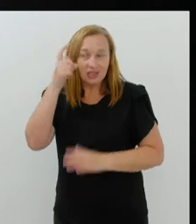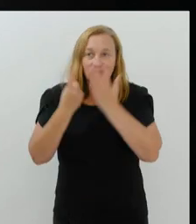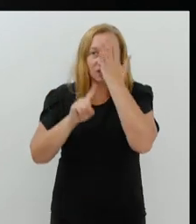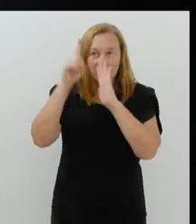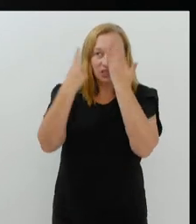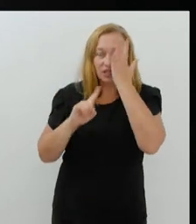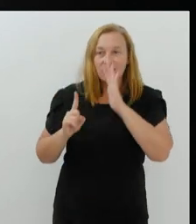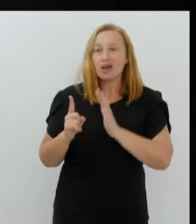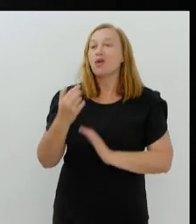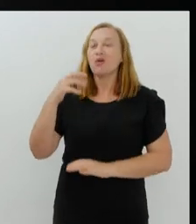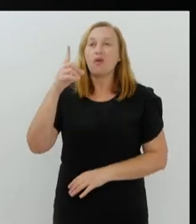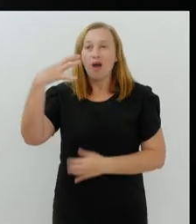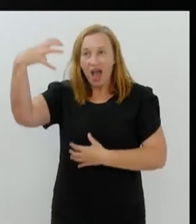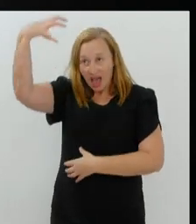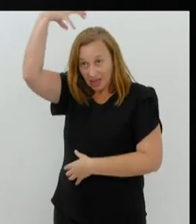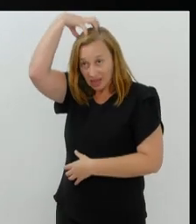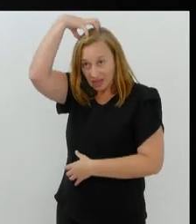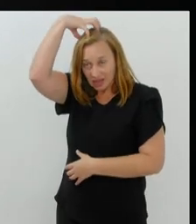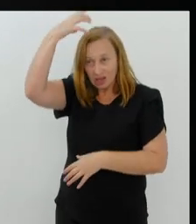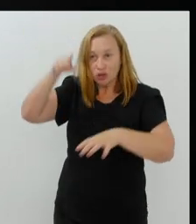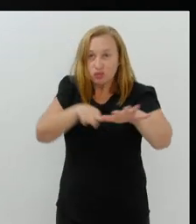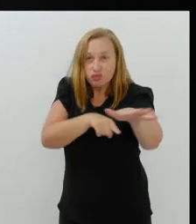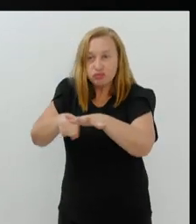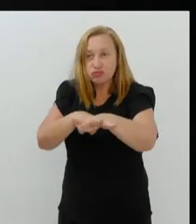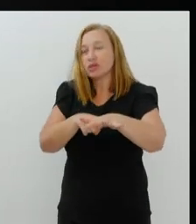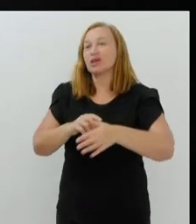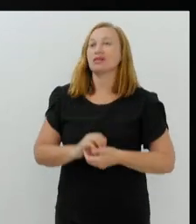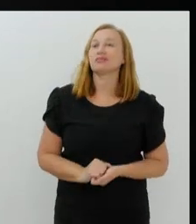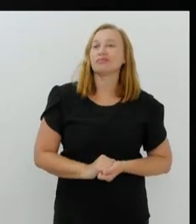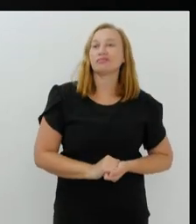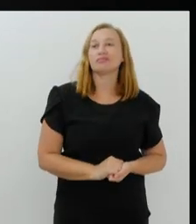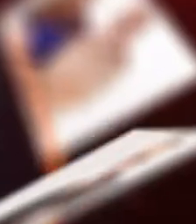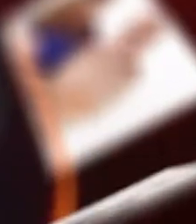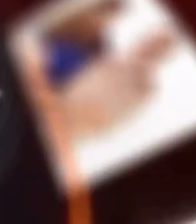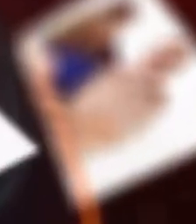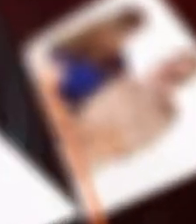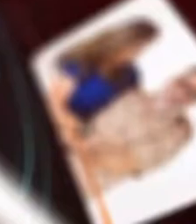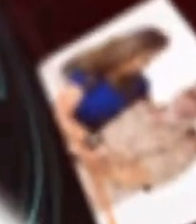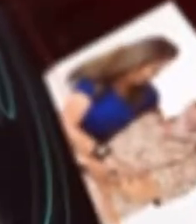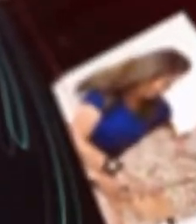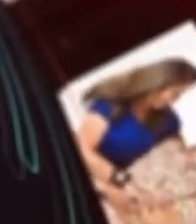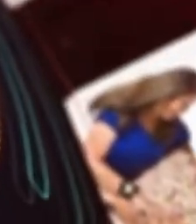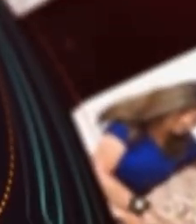no Quintas com Quintais com o André Andrade, rainha de bateria da Unidos do Porto da Pedra.